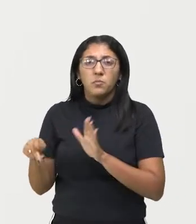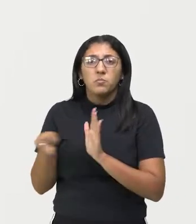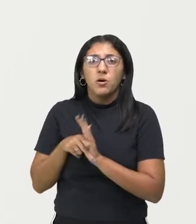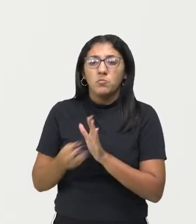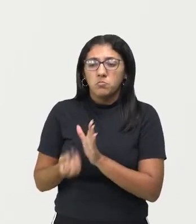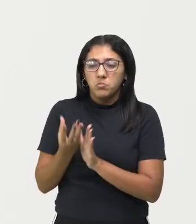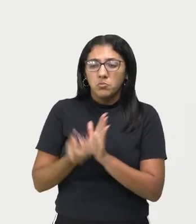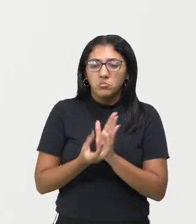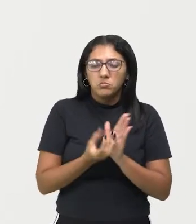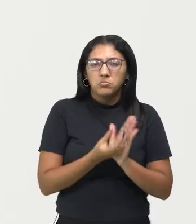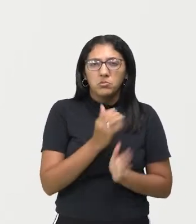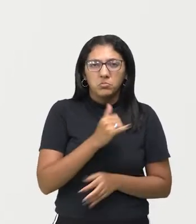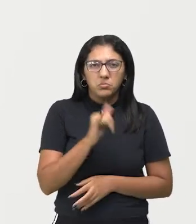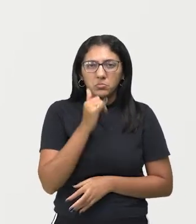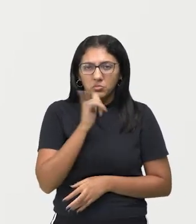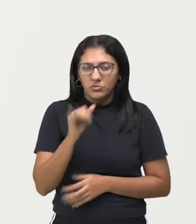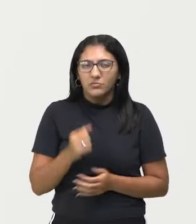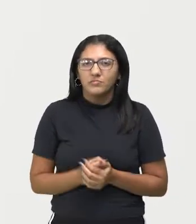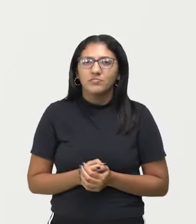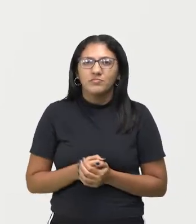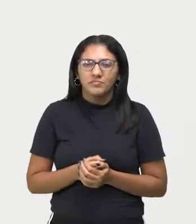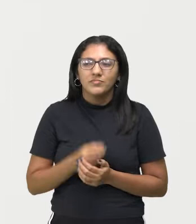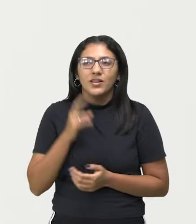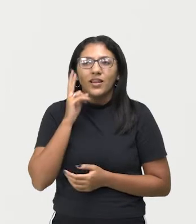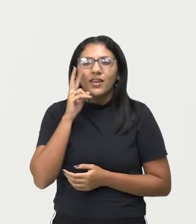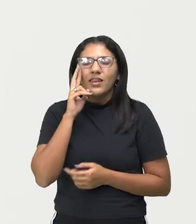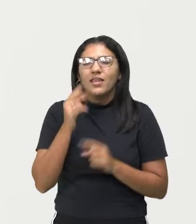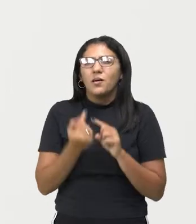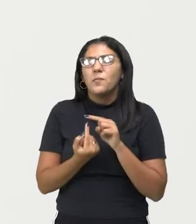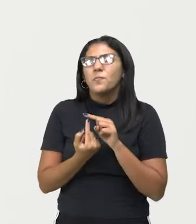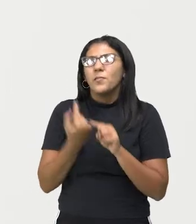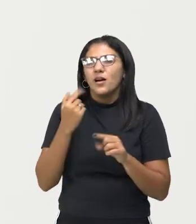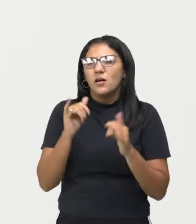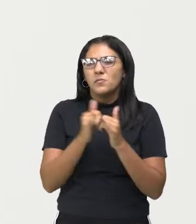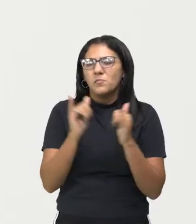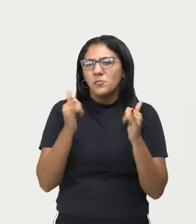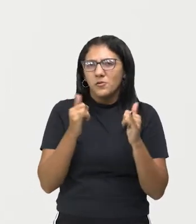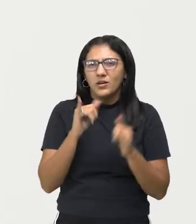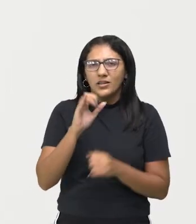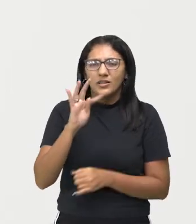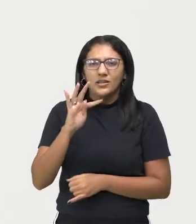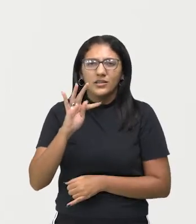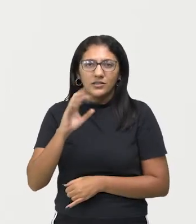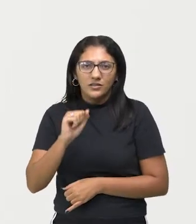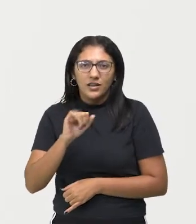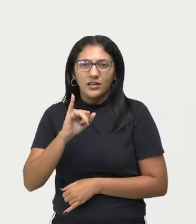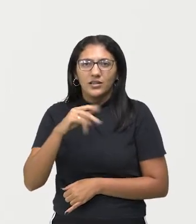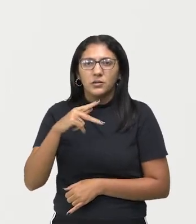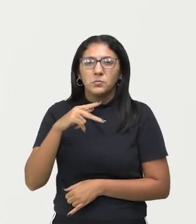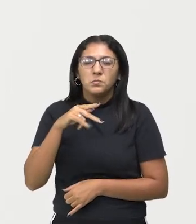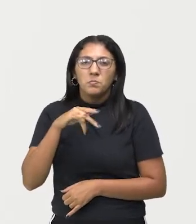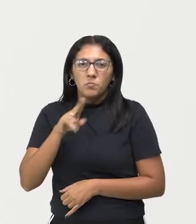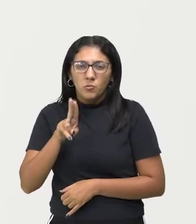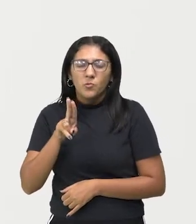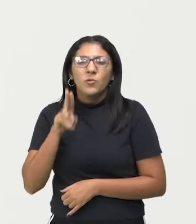Enquanto a gente verifica lá em Itaipu, vocês devem lembrar da aula que nós conversamos sobre a usina de Itaipu, ela possui 20